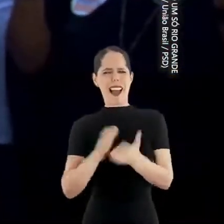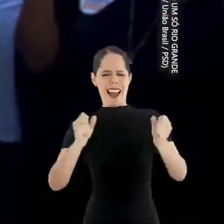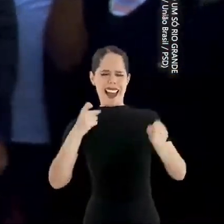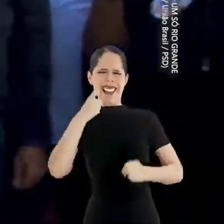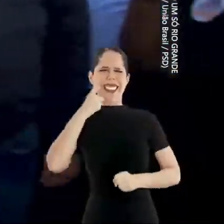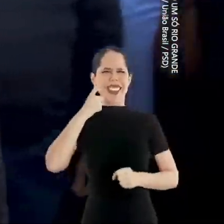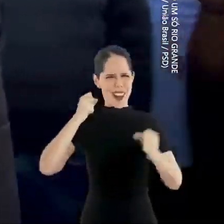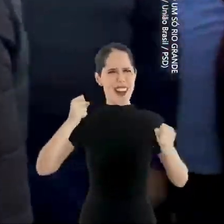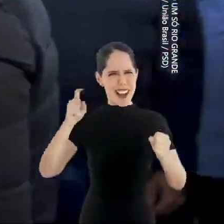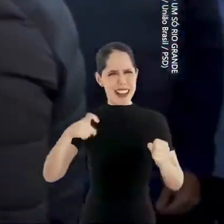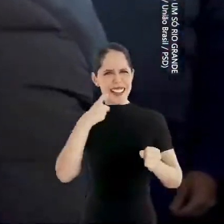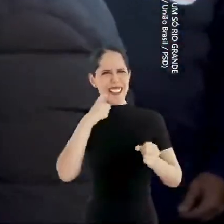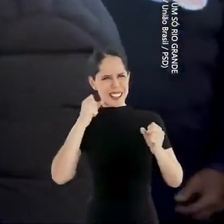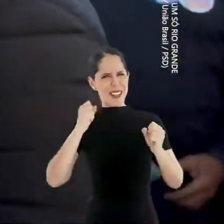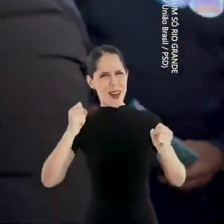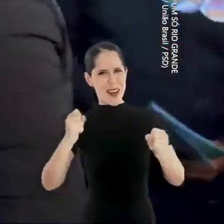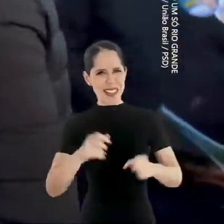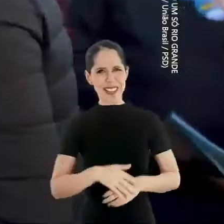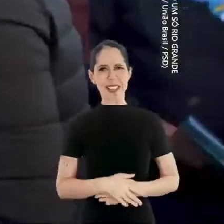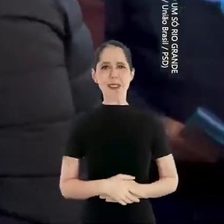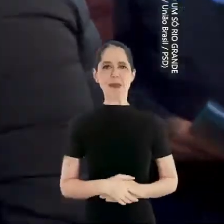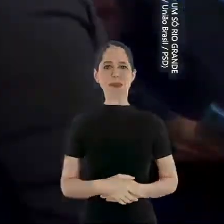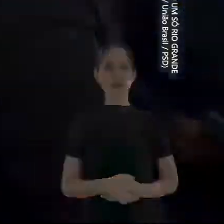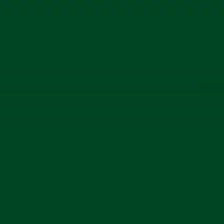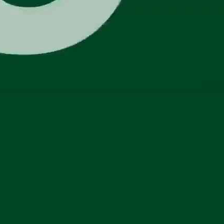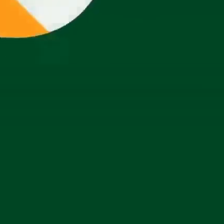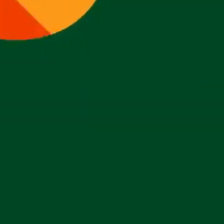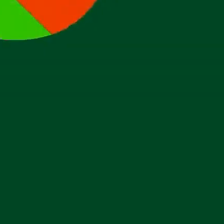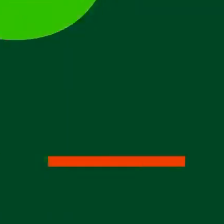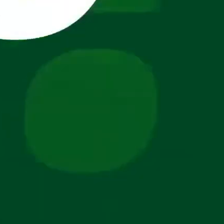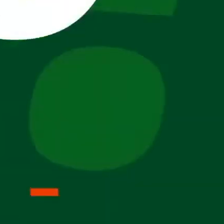Aê! Sextou, né, pessoal? Sextou, né?